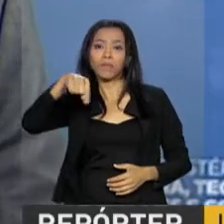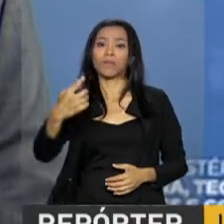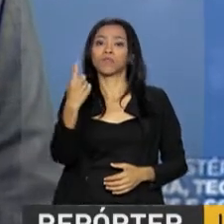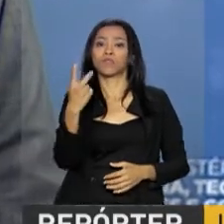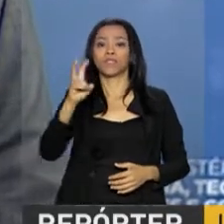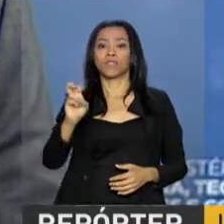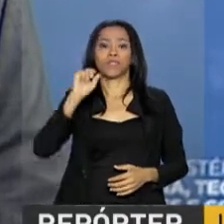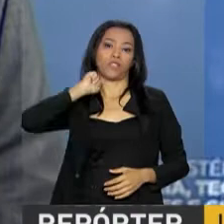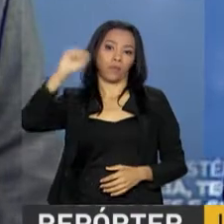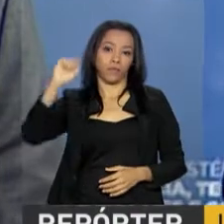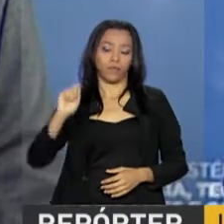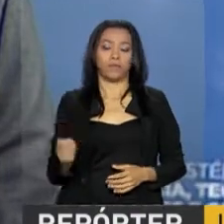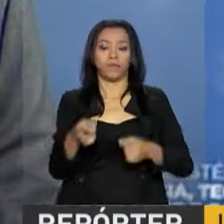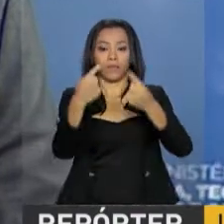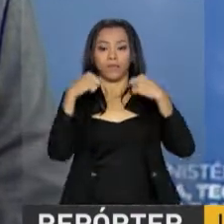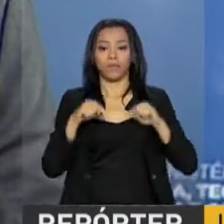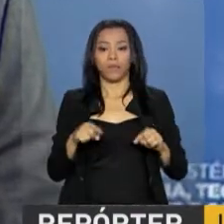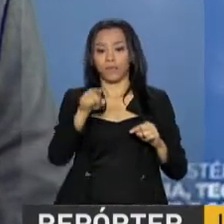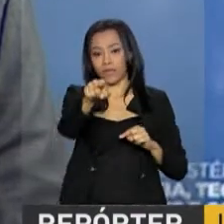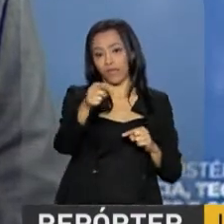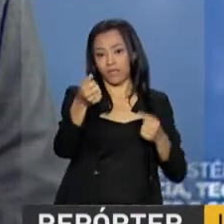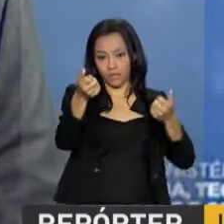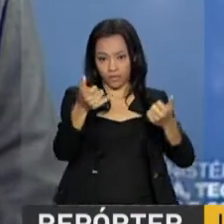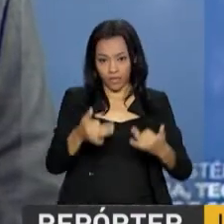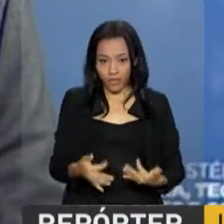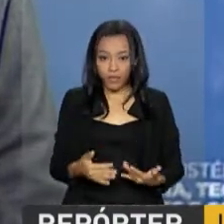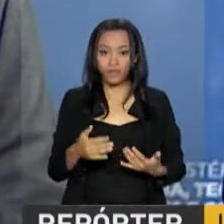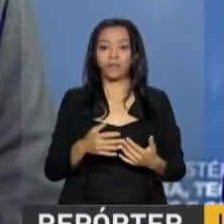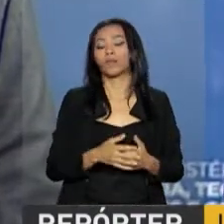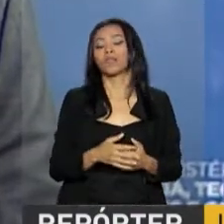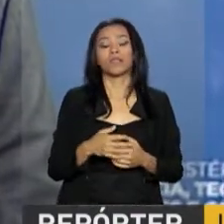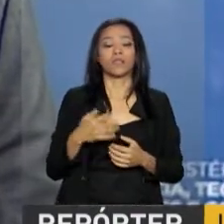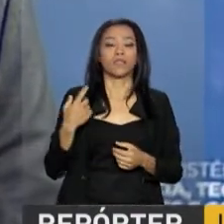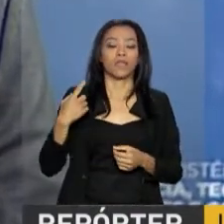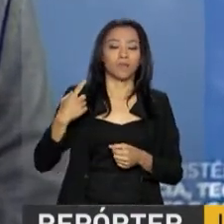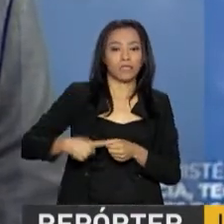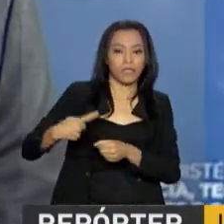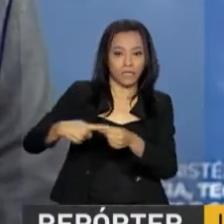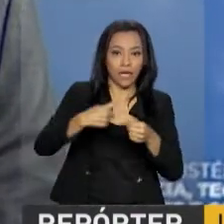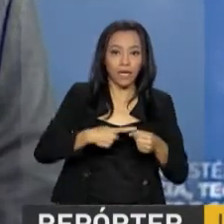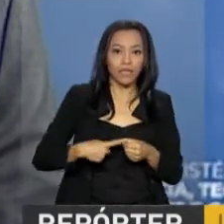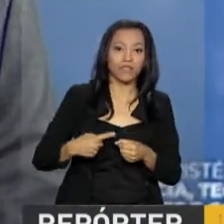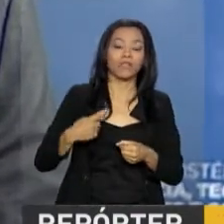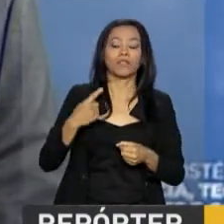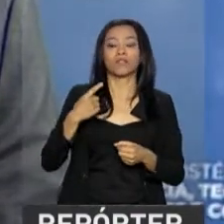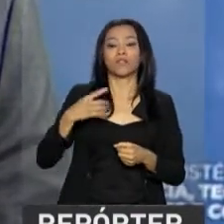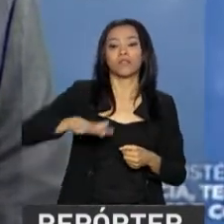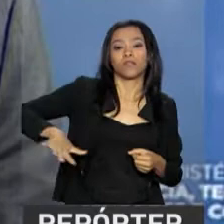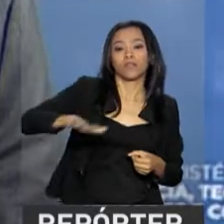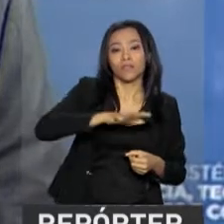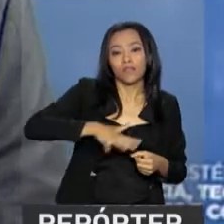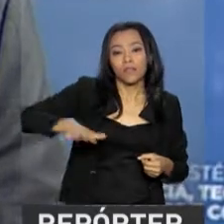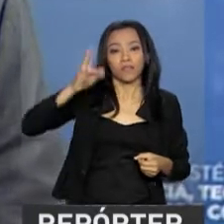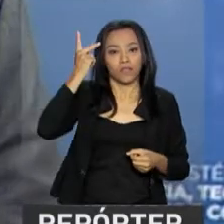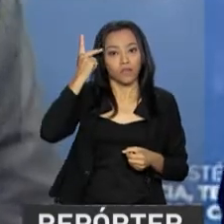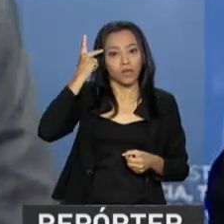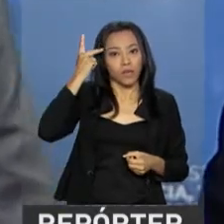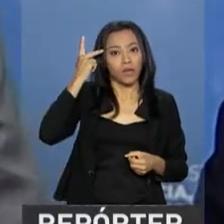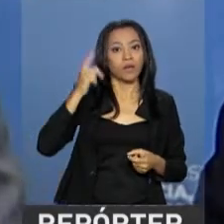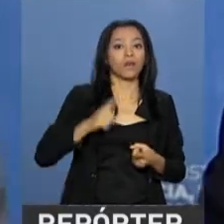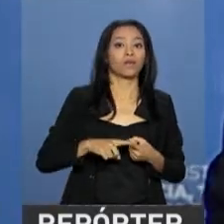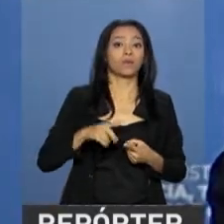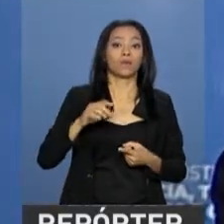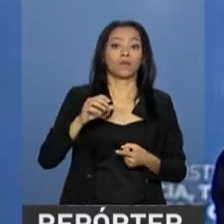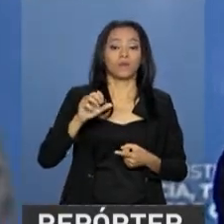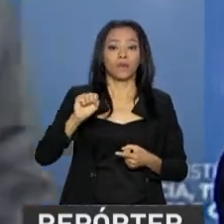23 municípios, além de incluindo o Presidente Prudente, e São José do Rio Preto, que